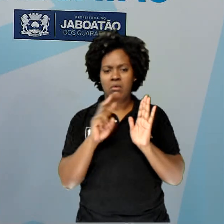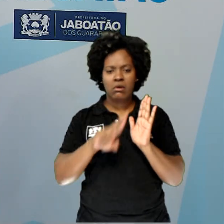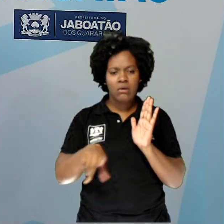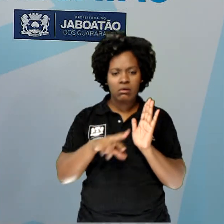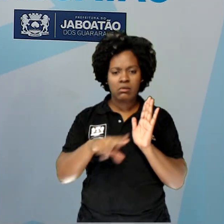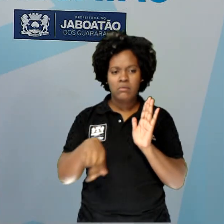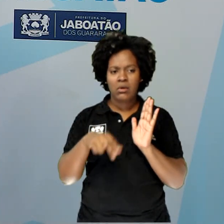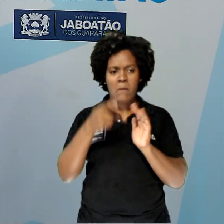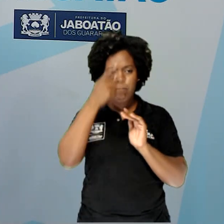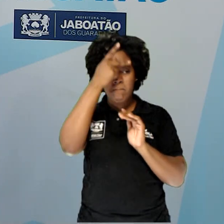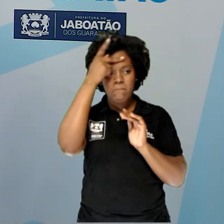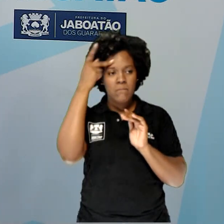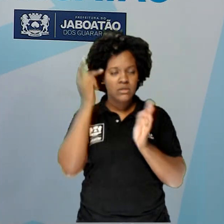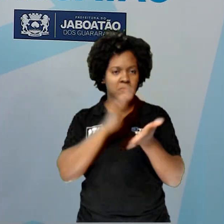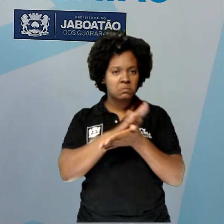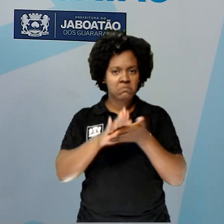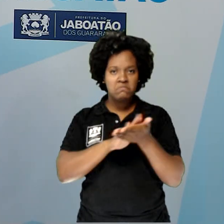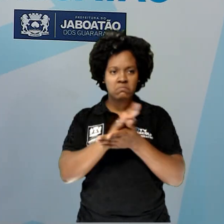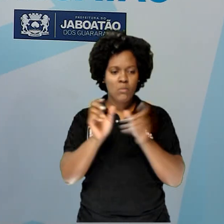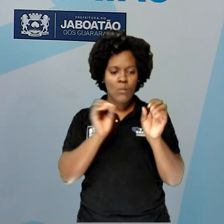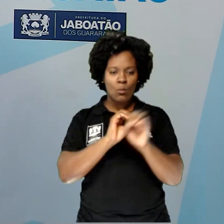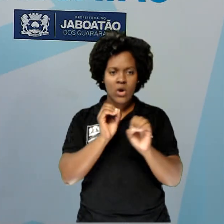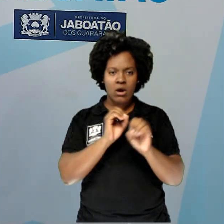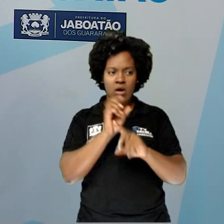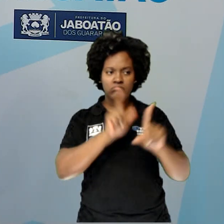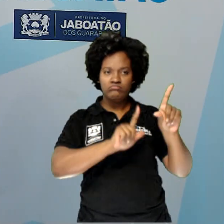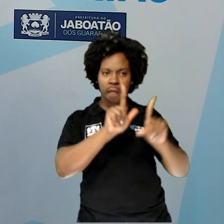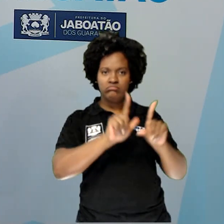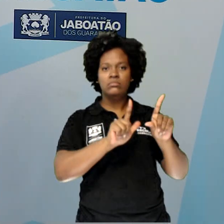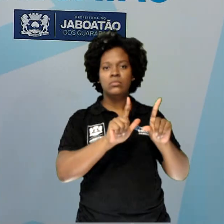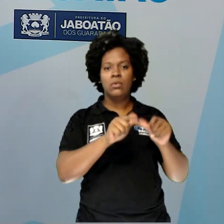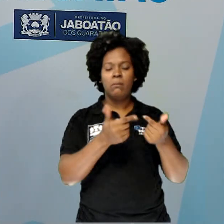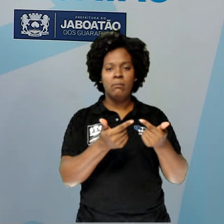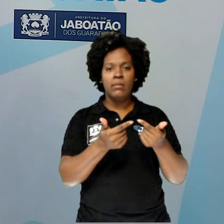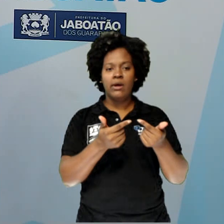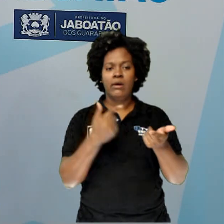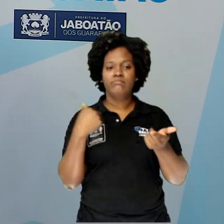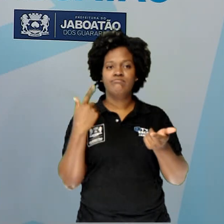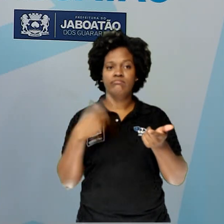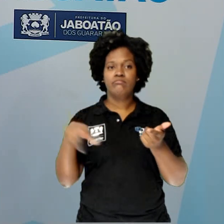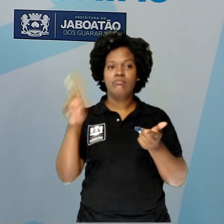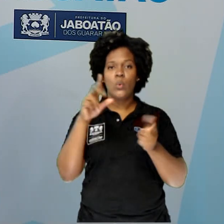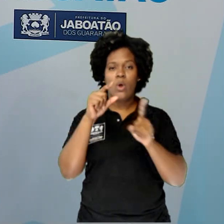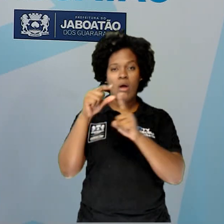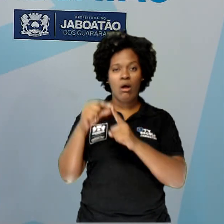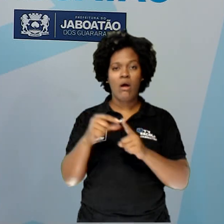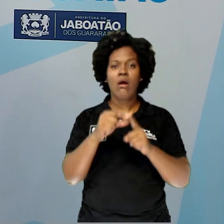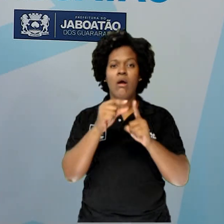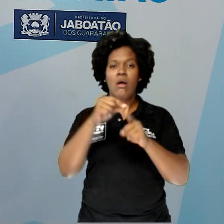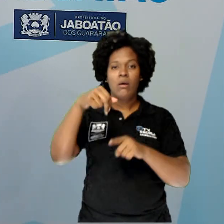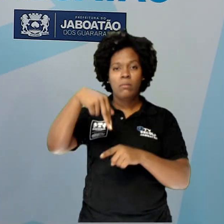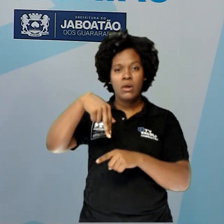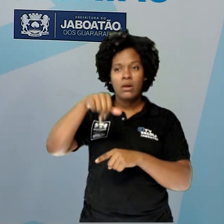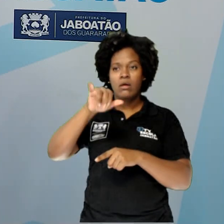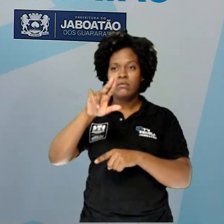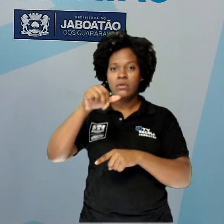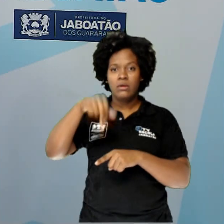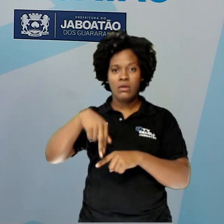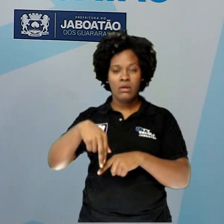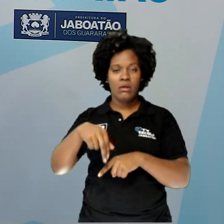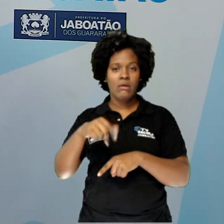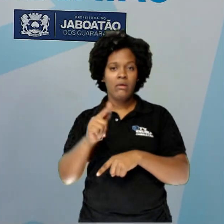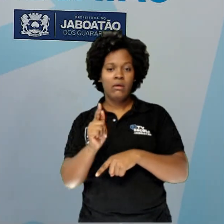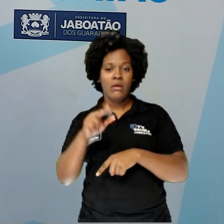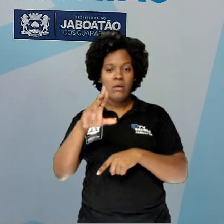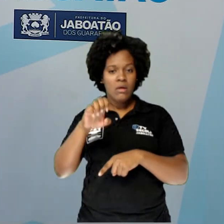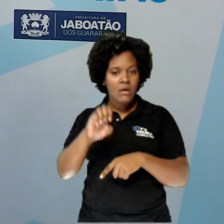pessoa alguma para assistir. Mas aqui na sintaxe a gente trabalha com a palavra. Então a palavra ninguém, mesmo tendo o sentido